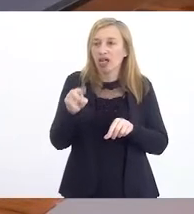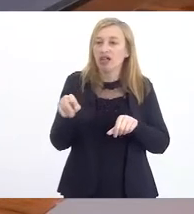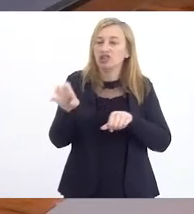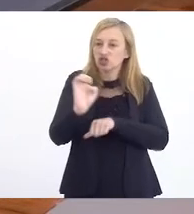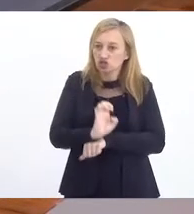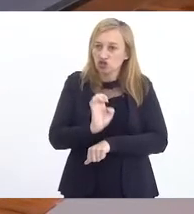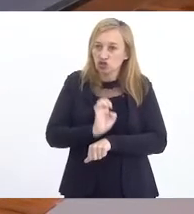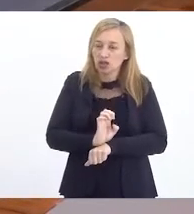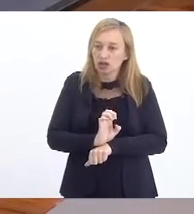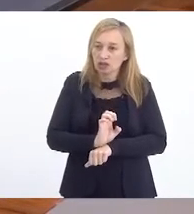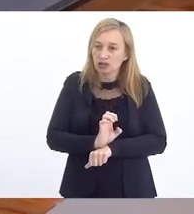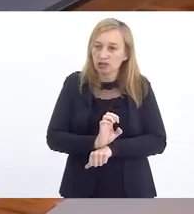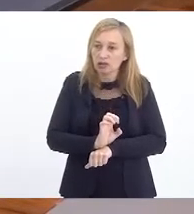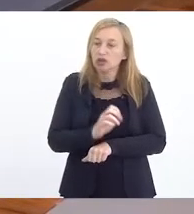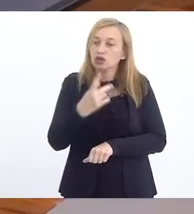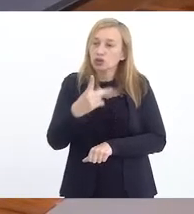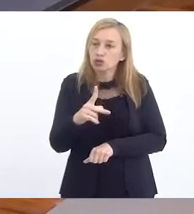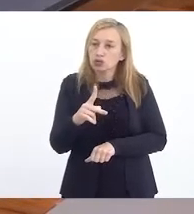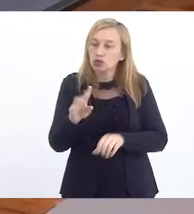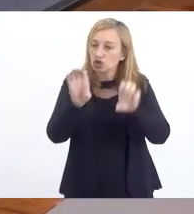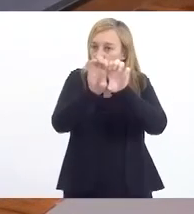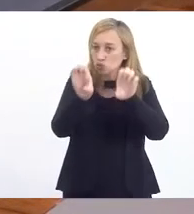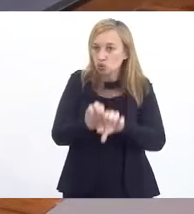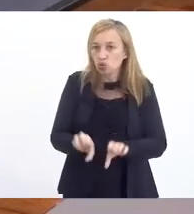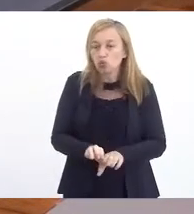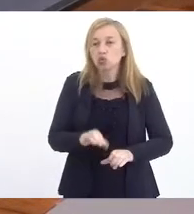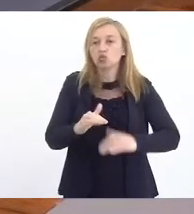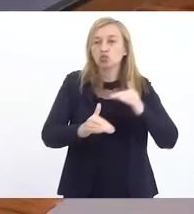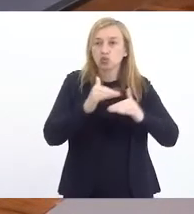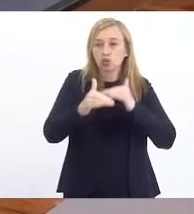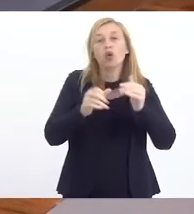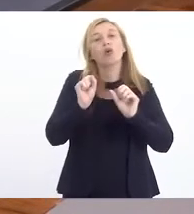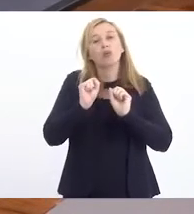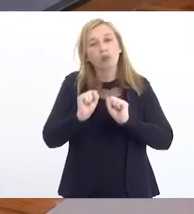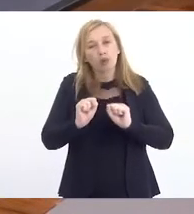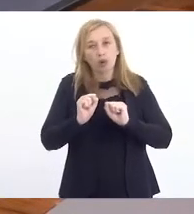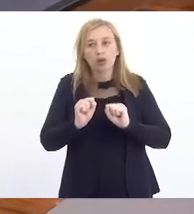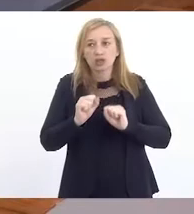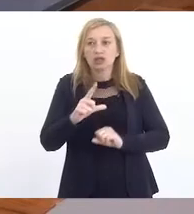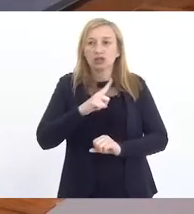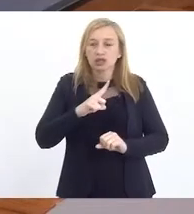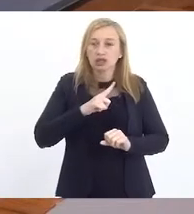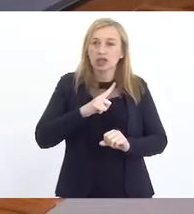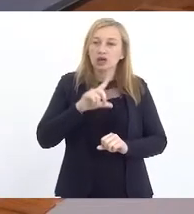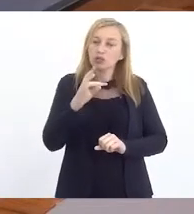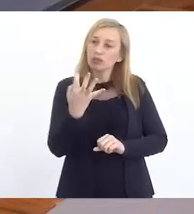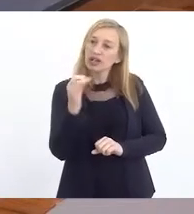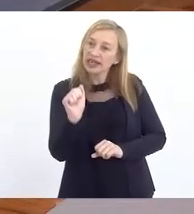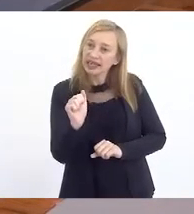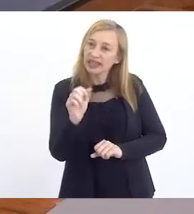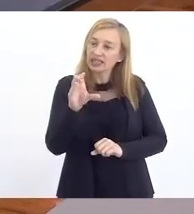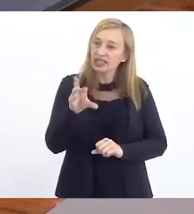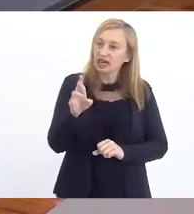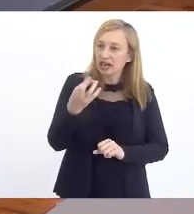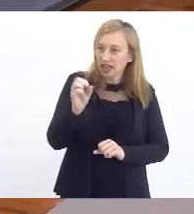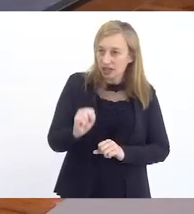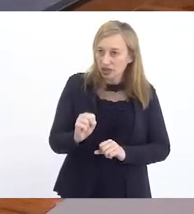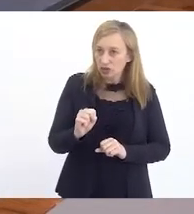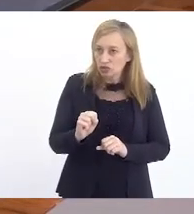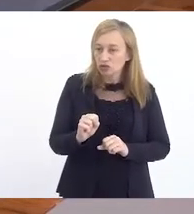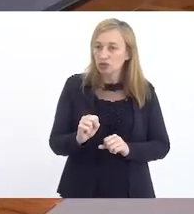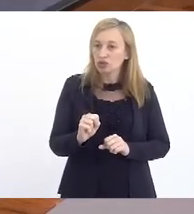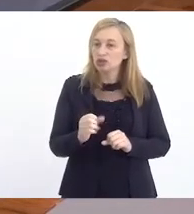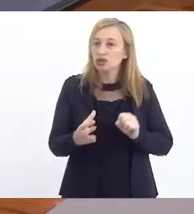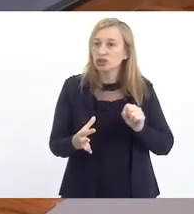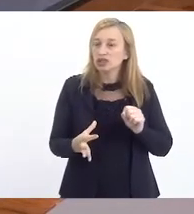né, do seu ponto de vista da sua estrutura de desenvolvimento, pode ter uma linha de crédito com composição de garantias